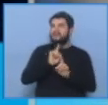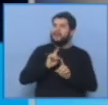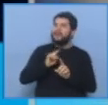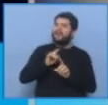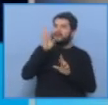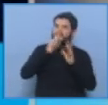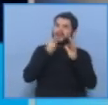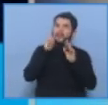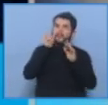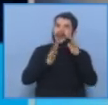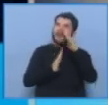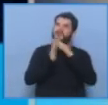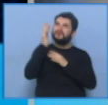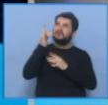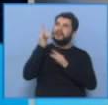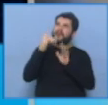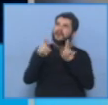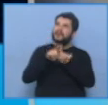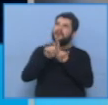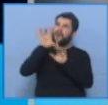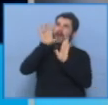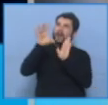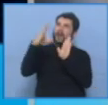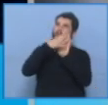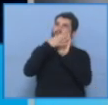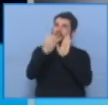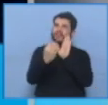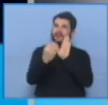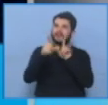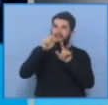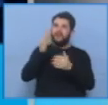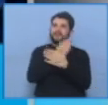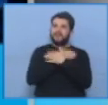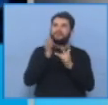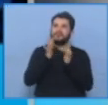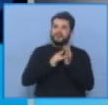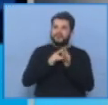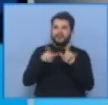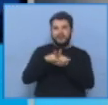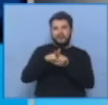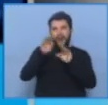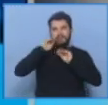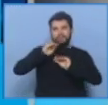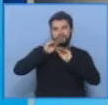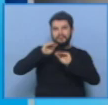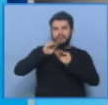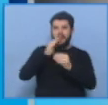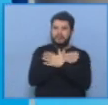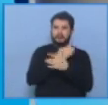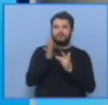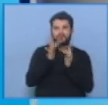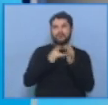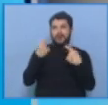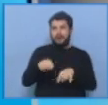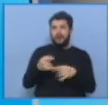Pai do céu como referência, também os discípulos, e isto uma espécie de formação intensiva dos discípulos, e não é